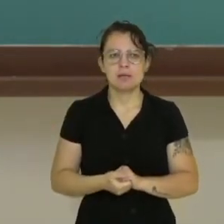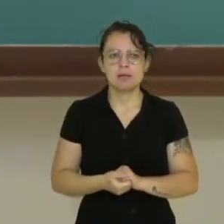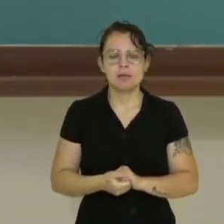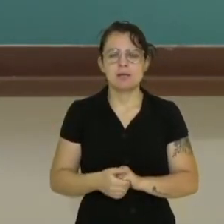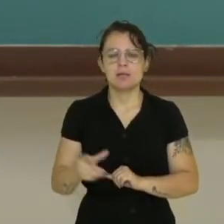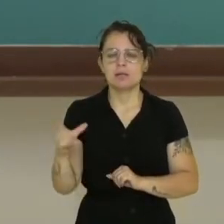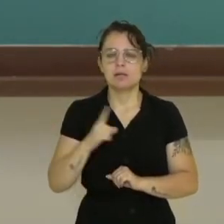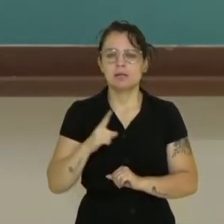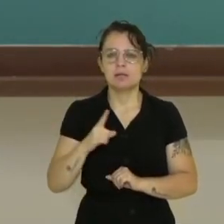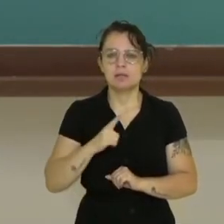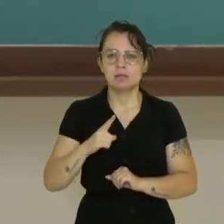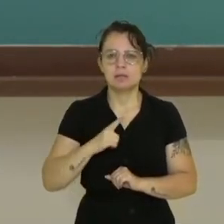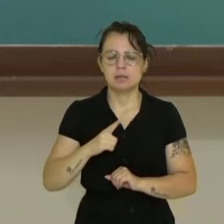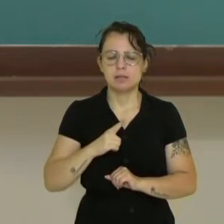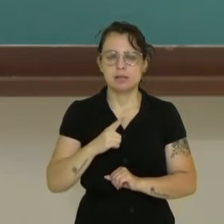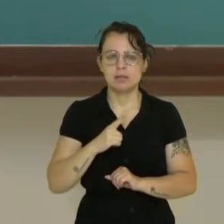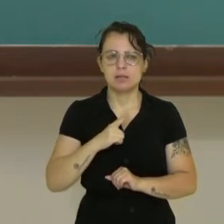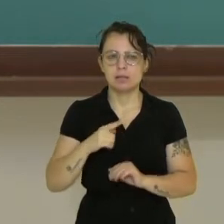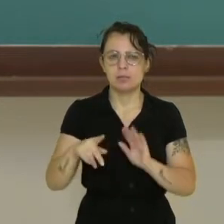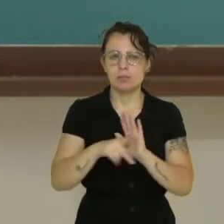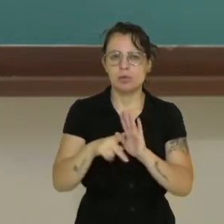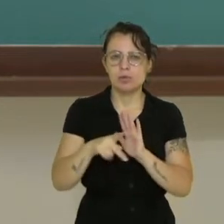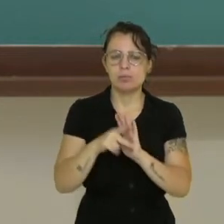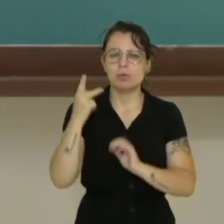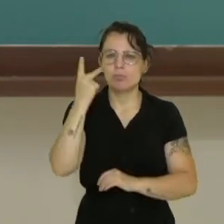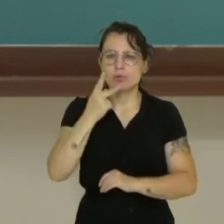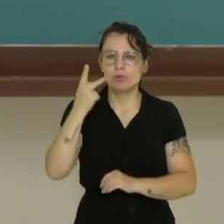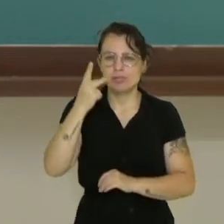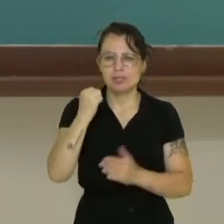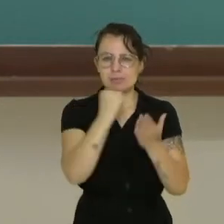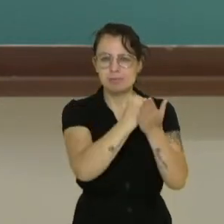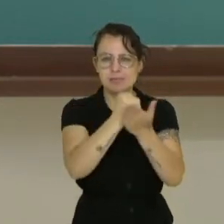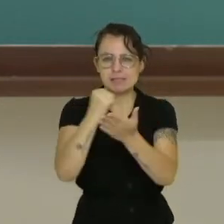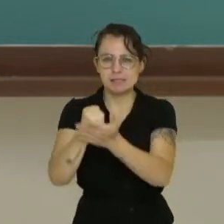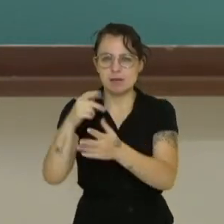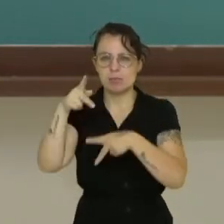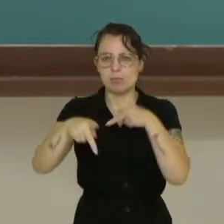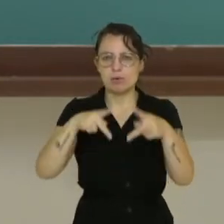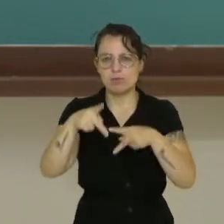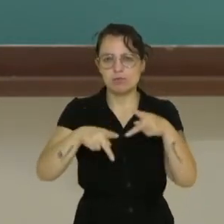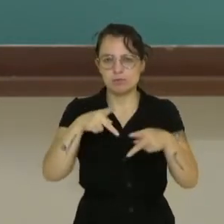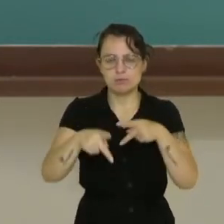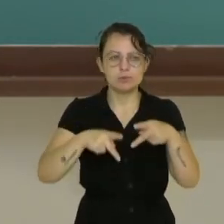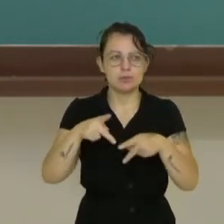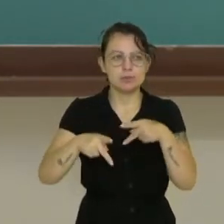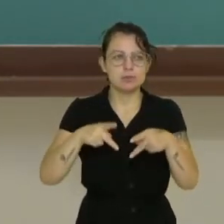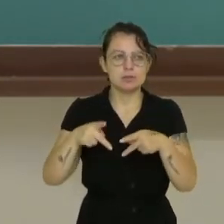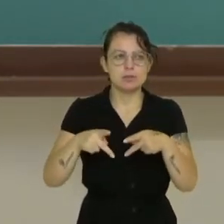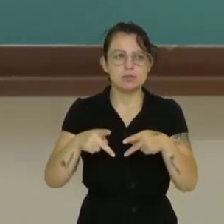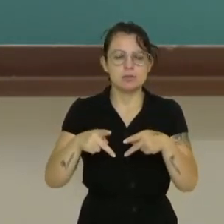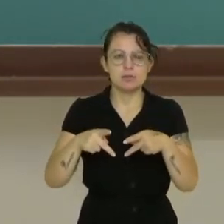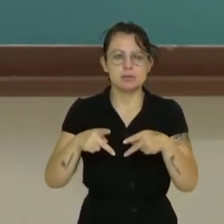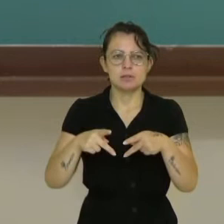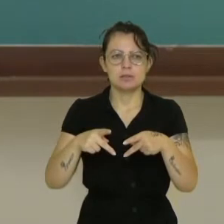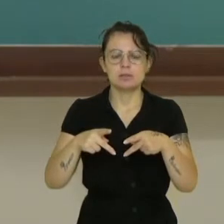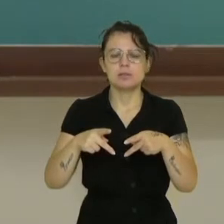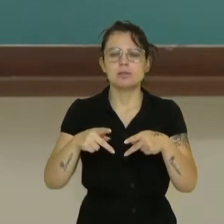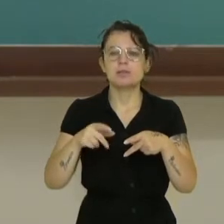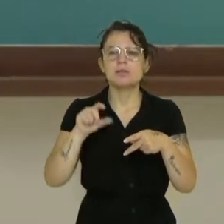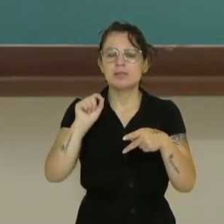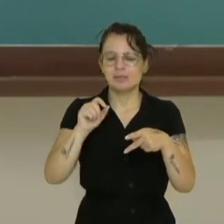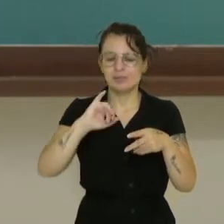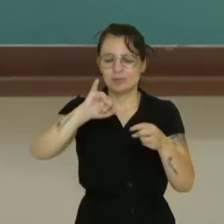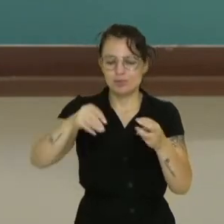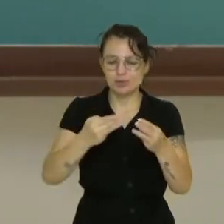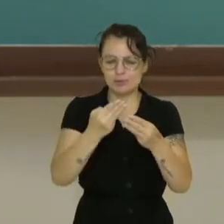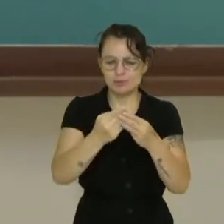suas políticas no genocídio de um povo, né? Eles começam a colocar os judeus dentro